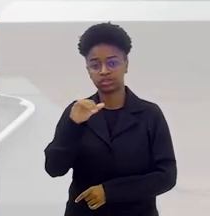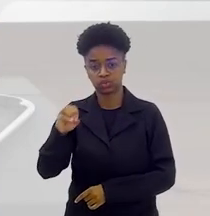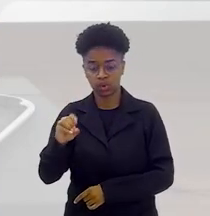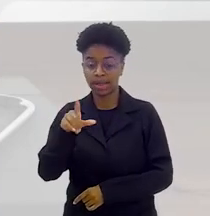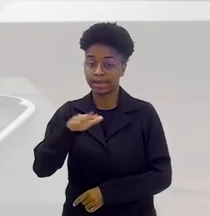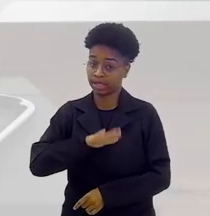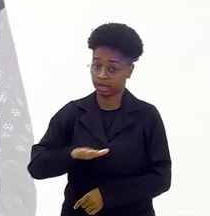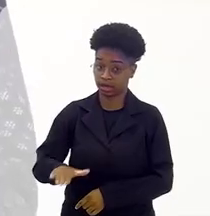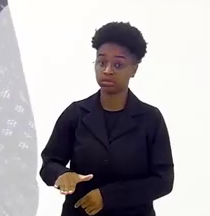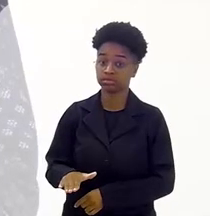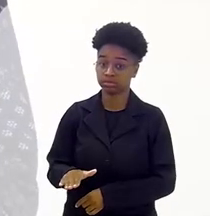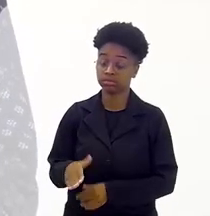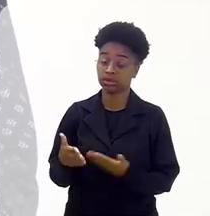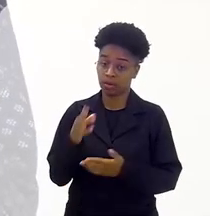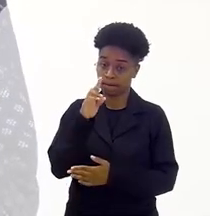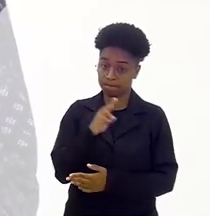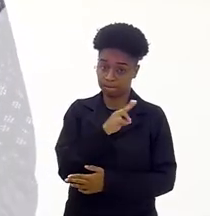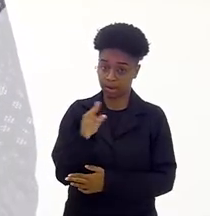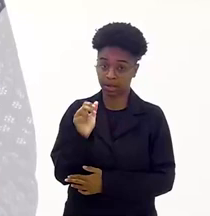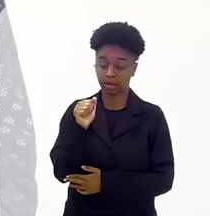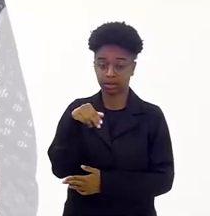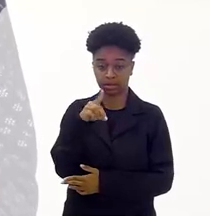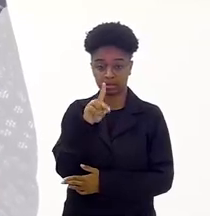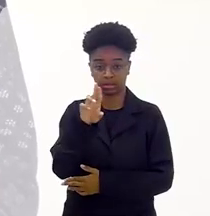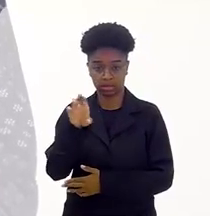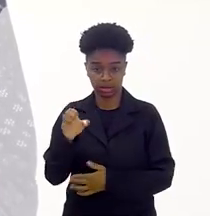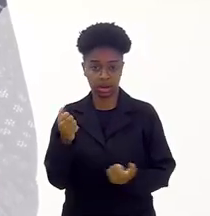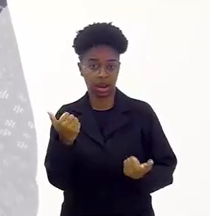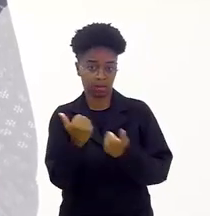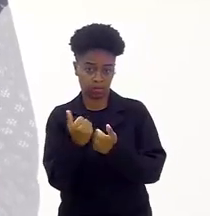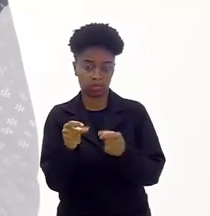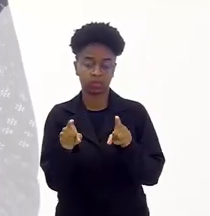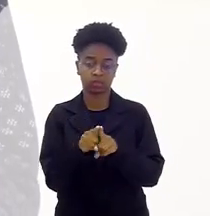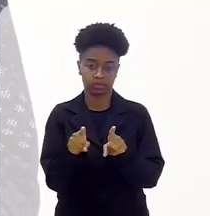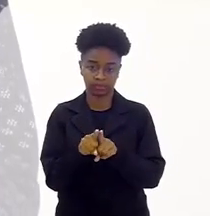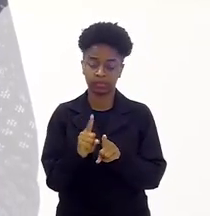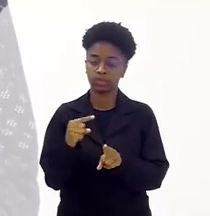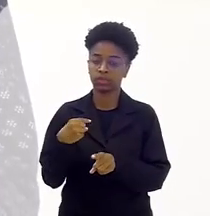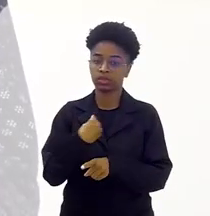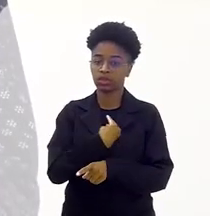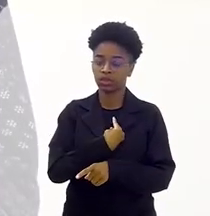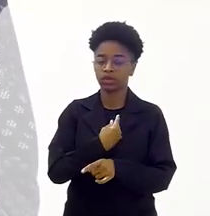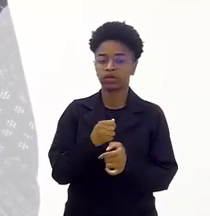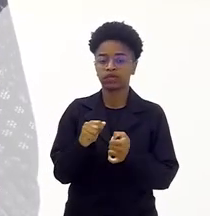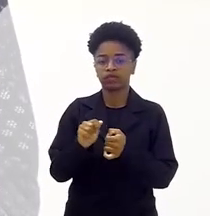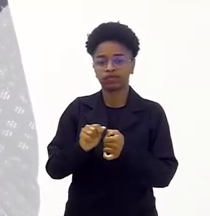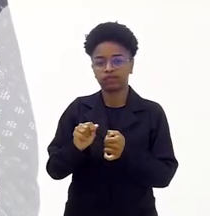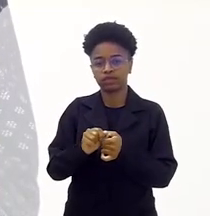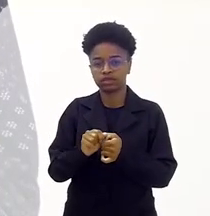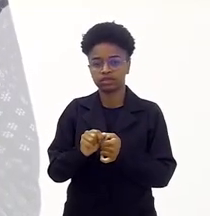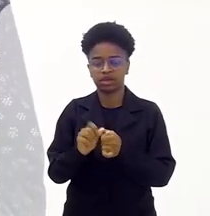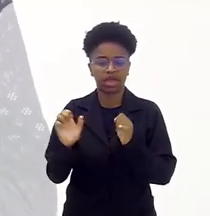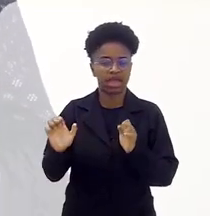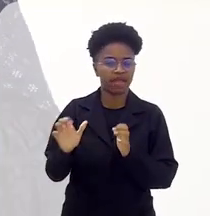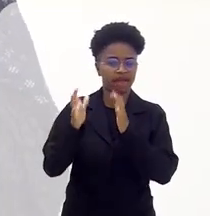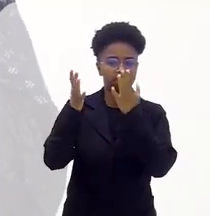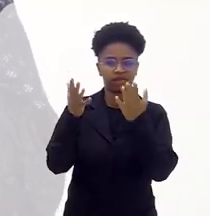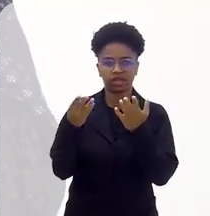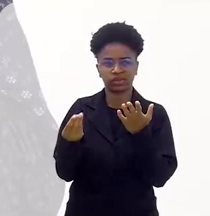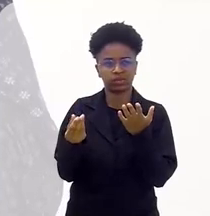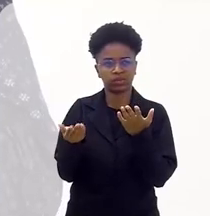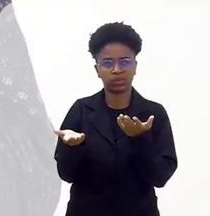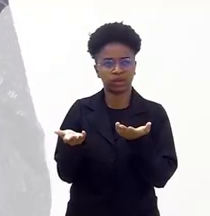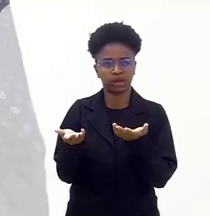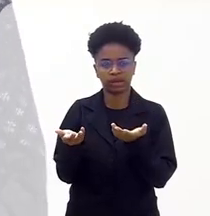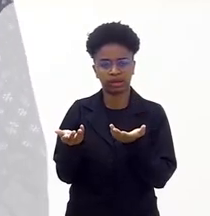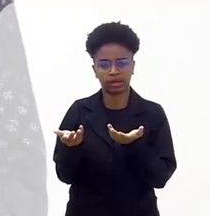fomos fazer o São Tarcísio, foi Padre André, também do Recreio, que nos apoiou. E nós fizemos para eventos